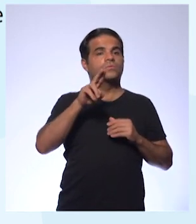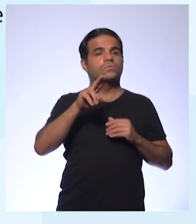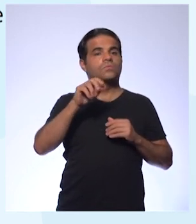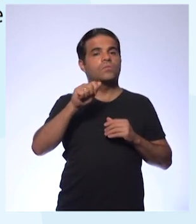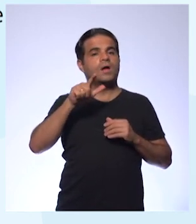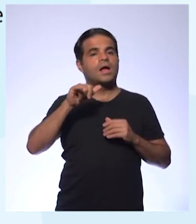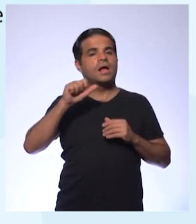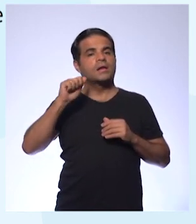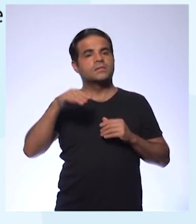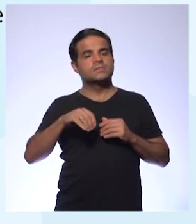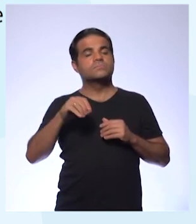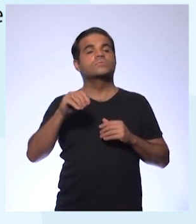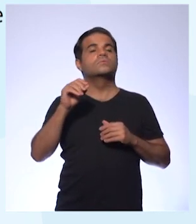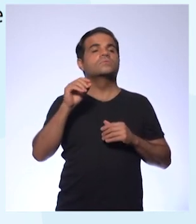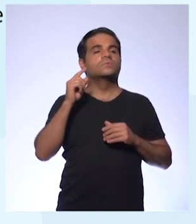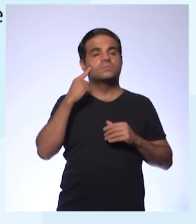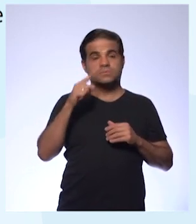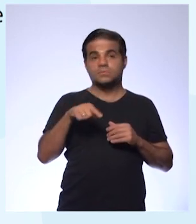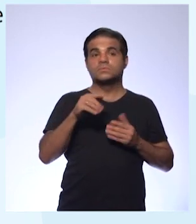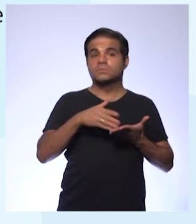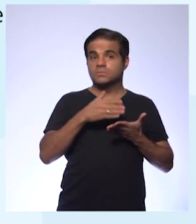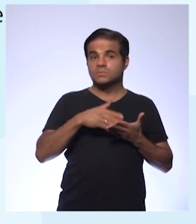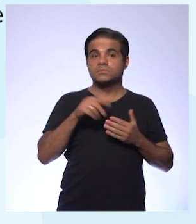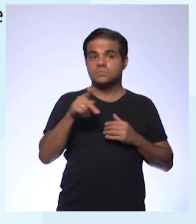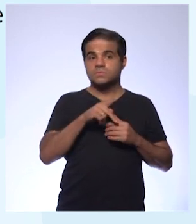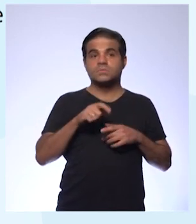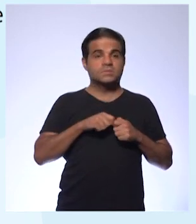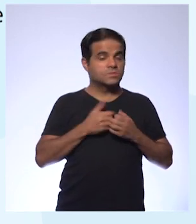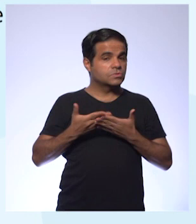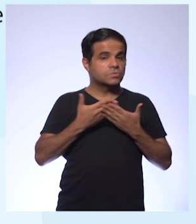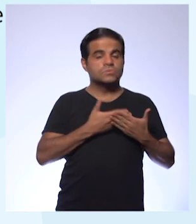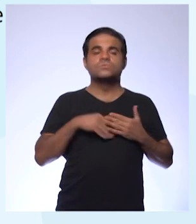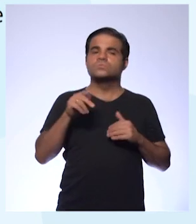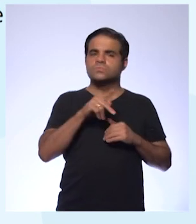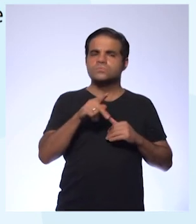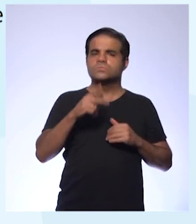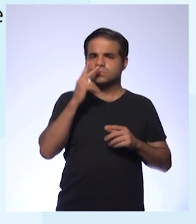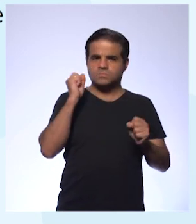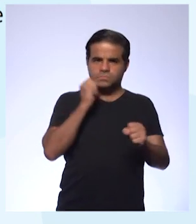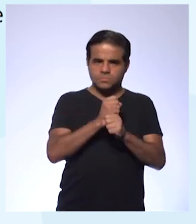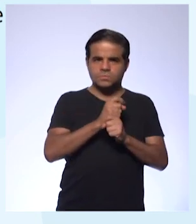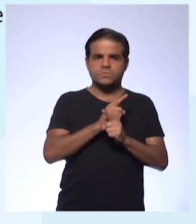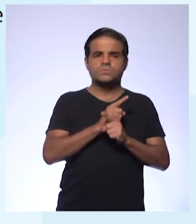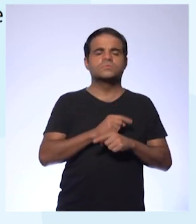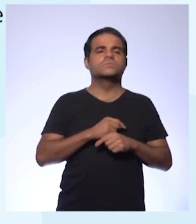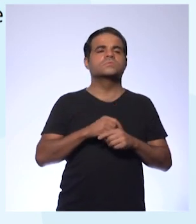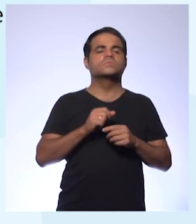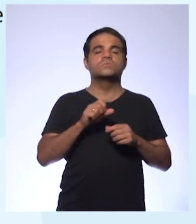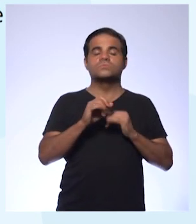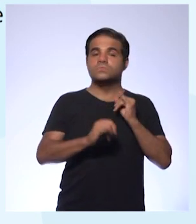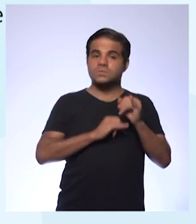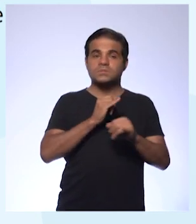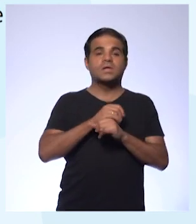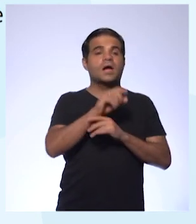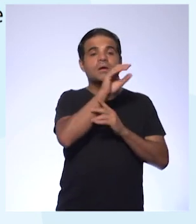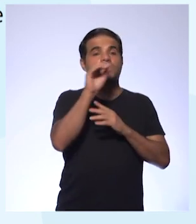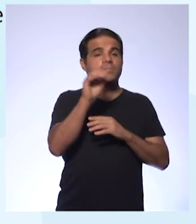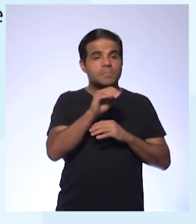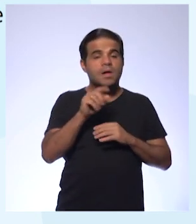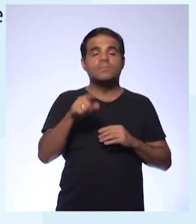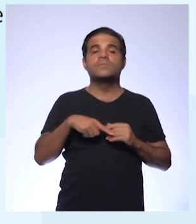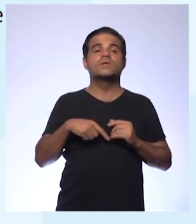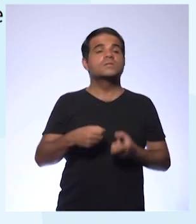aluno, na versão do professor, lá da São Paulo Faz Escola, que os professores podem achar lá no site da EFAP. Porque esse